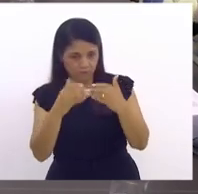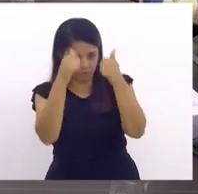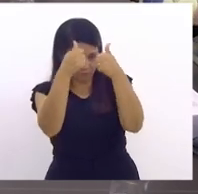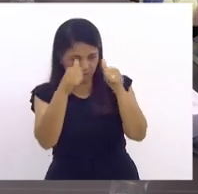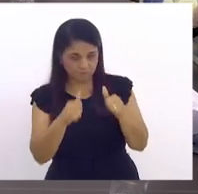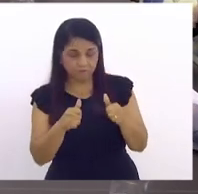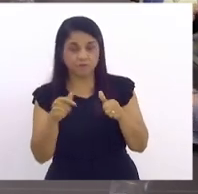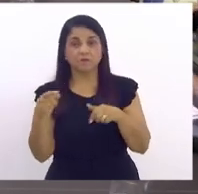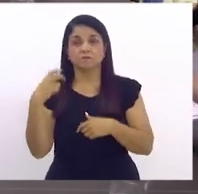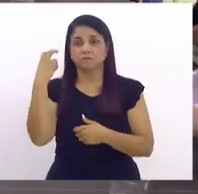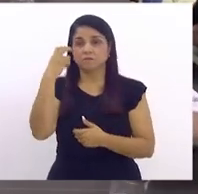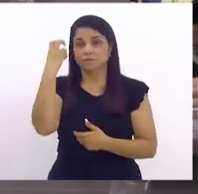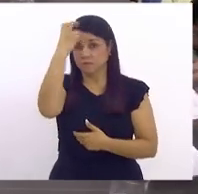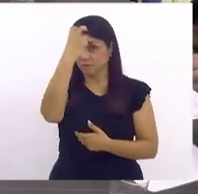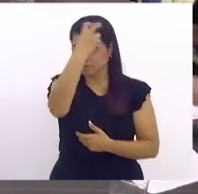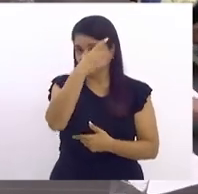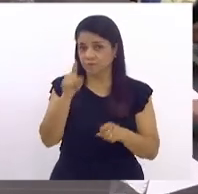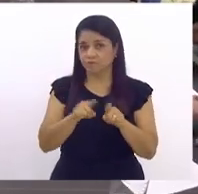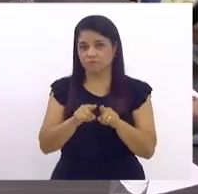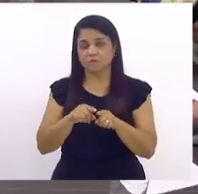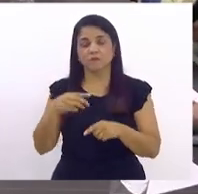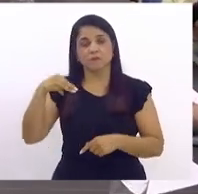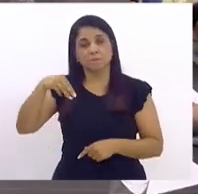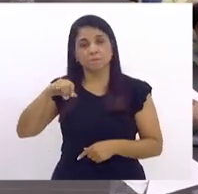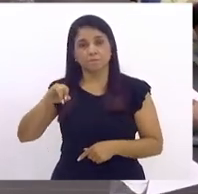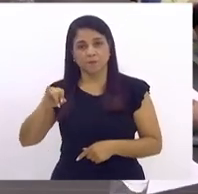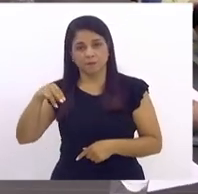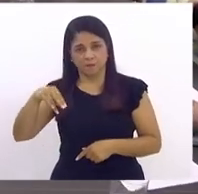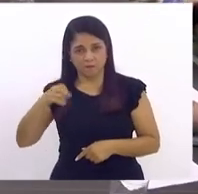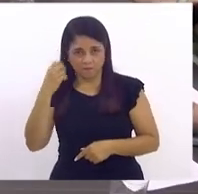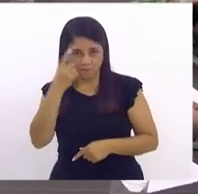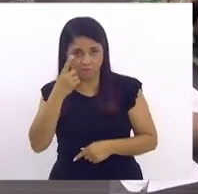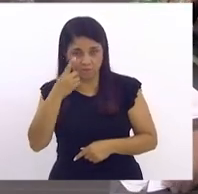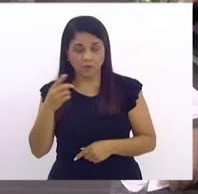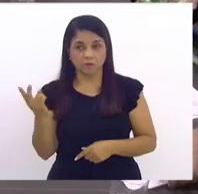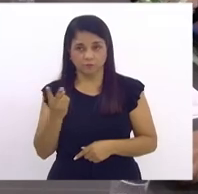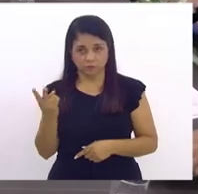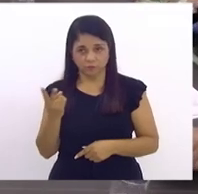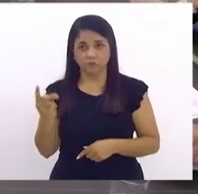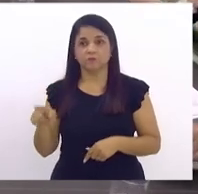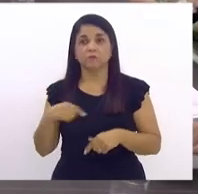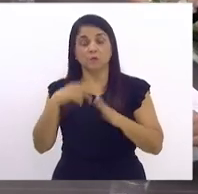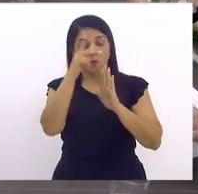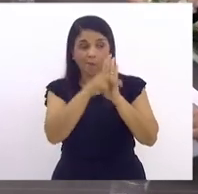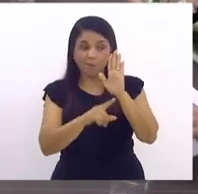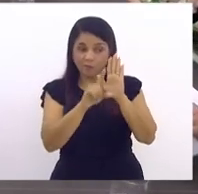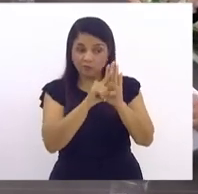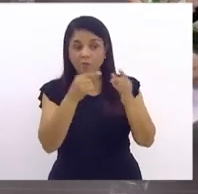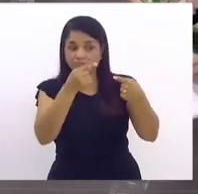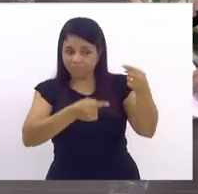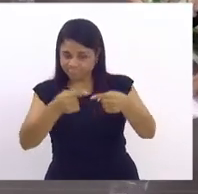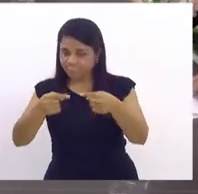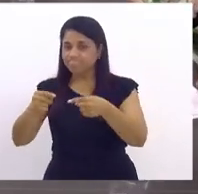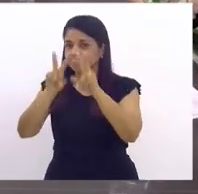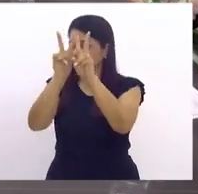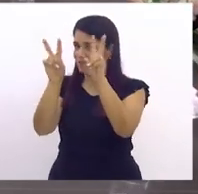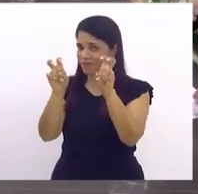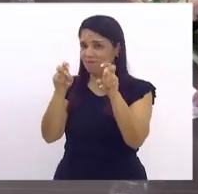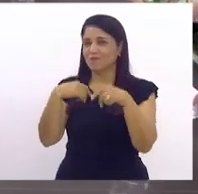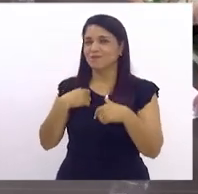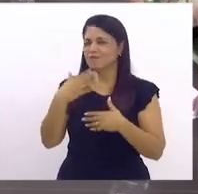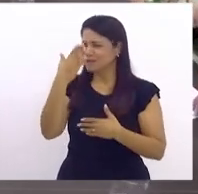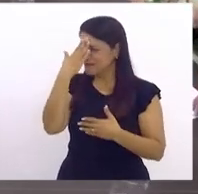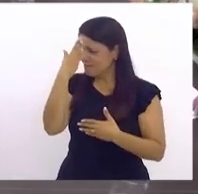e deputada Verônica. Porque, propositadamente, o projeto trata de algo que é para gerar esse debate mesmo. Eu já sabia que o Mink ia